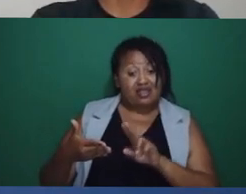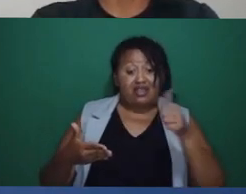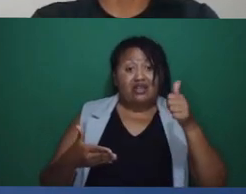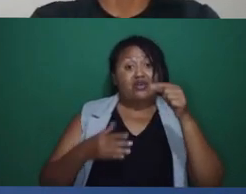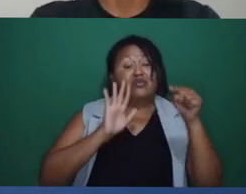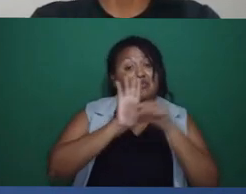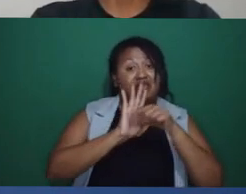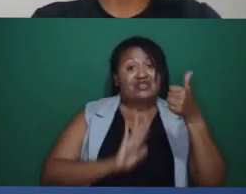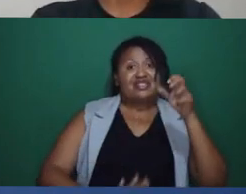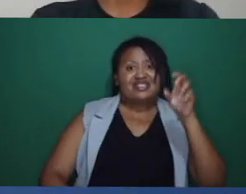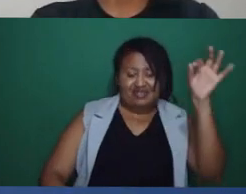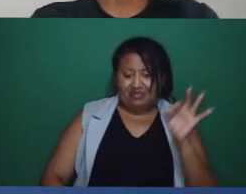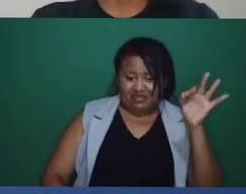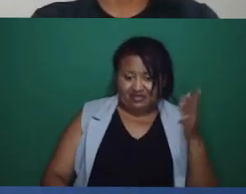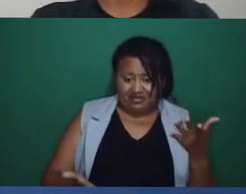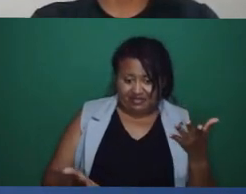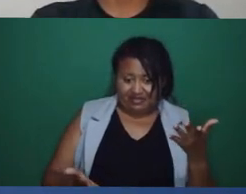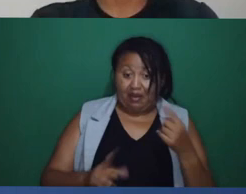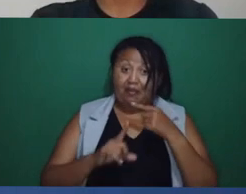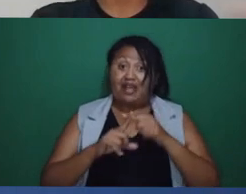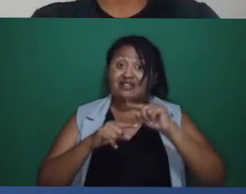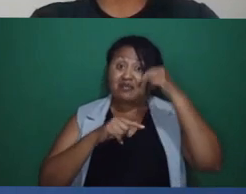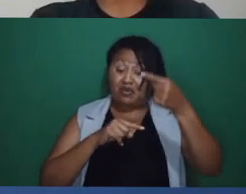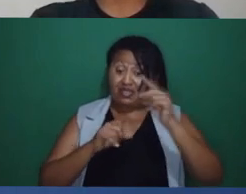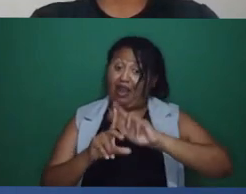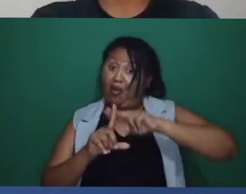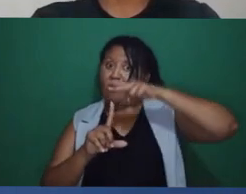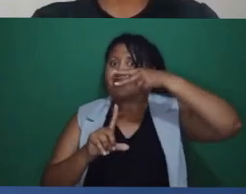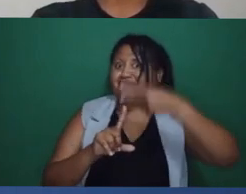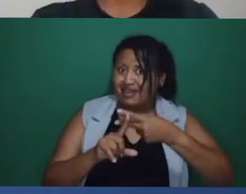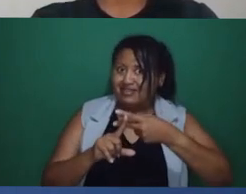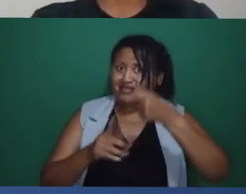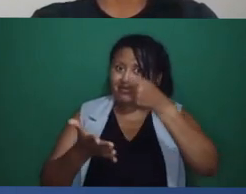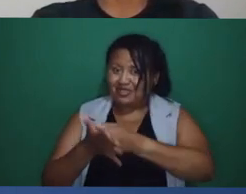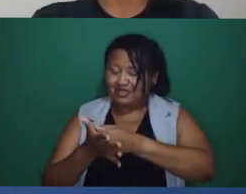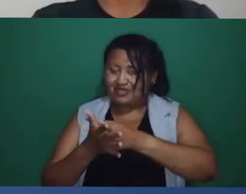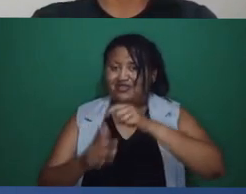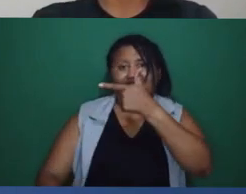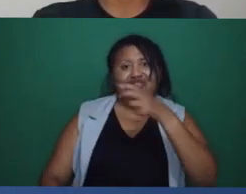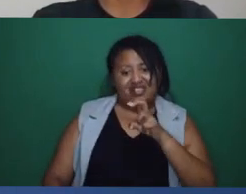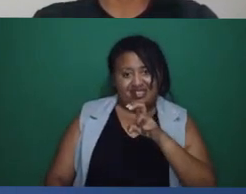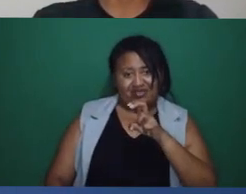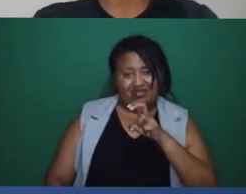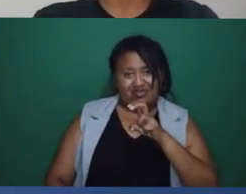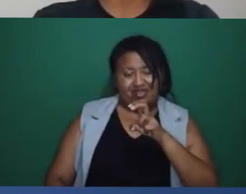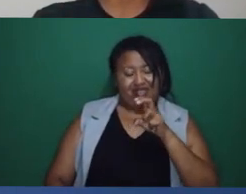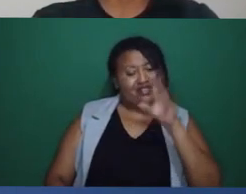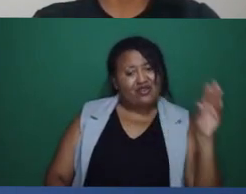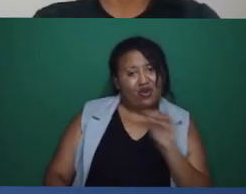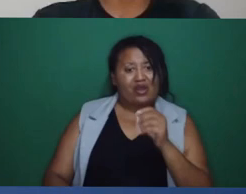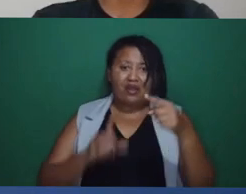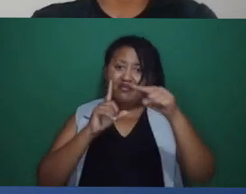15 negativo mas em seguida ele utiliza aumentar o preço em 25 Então como ele aumentou eu coloquei